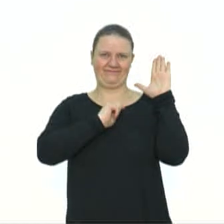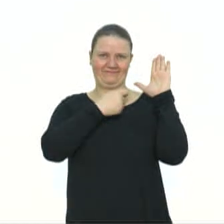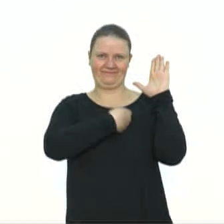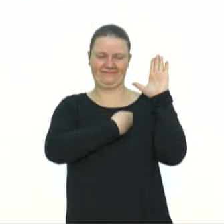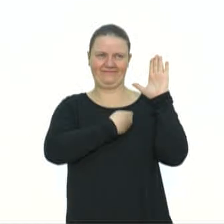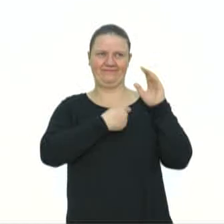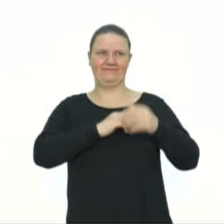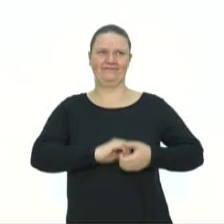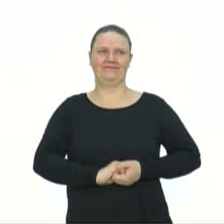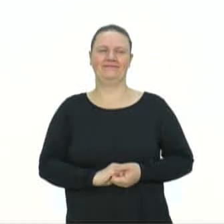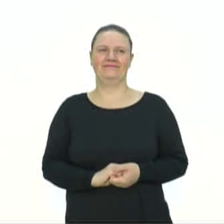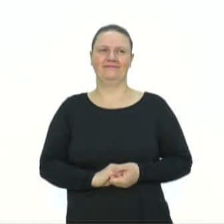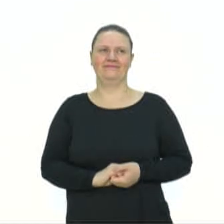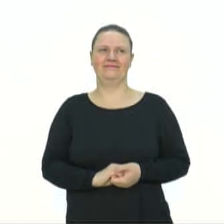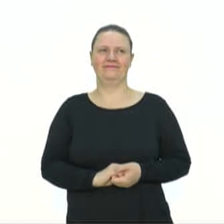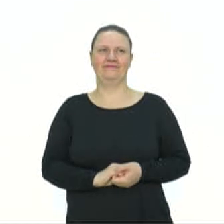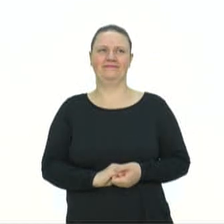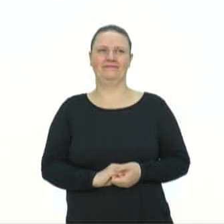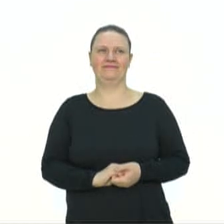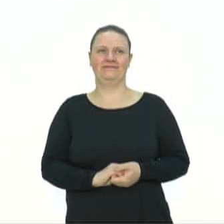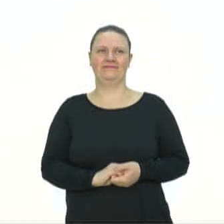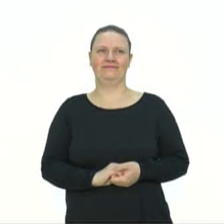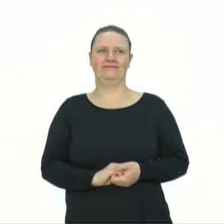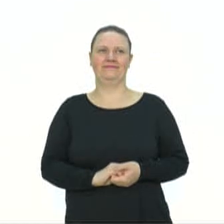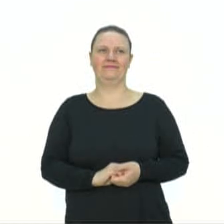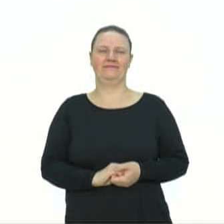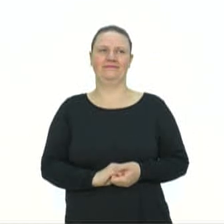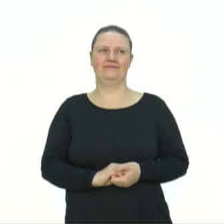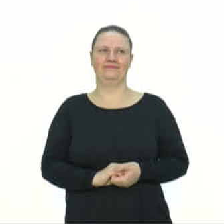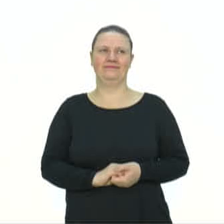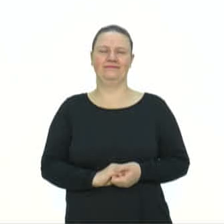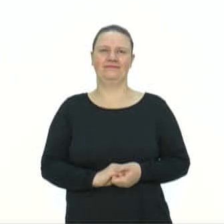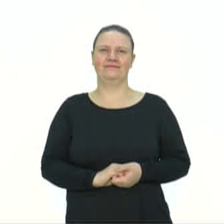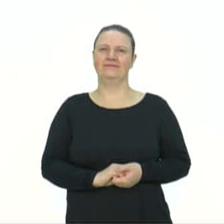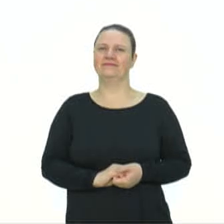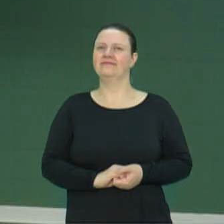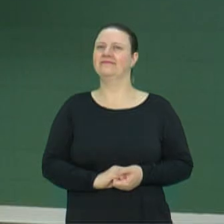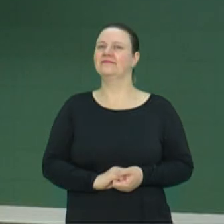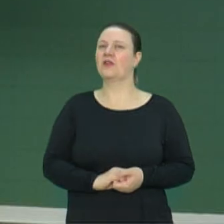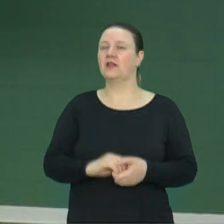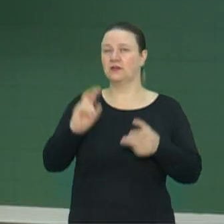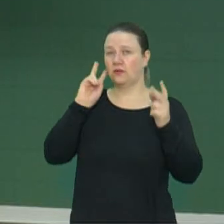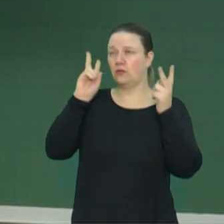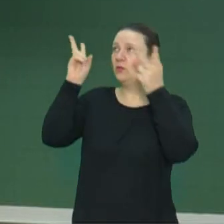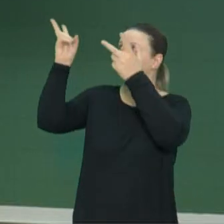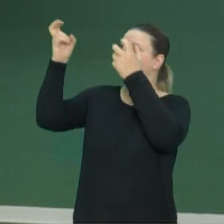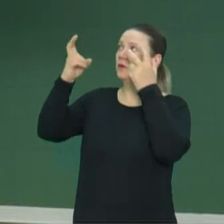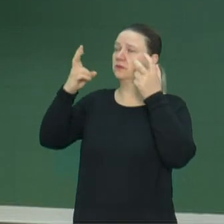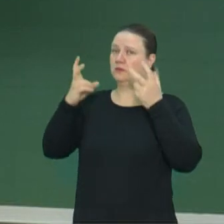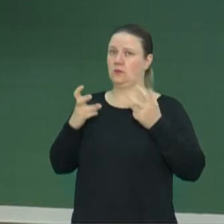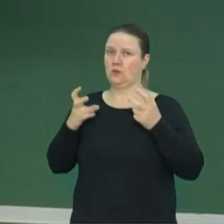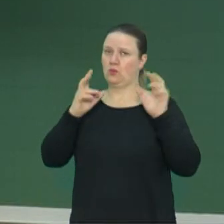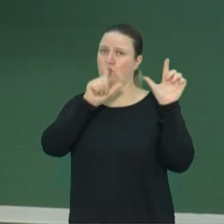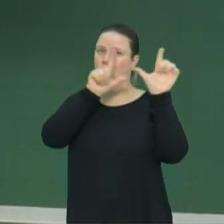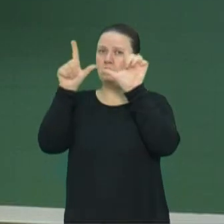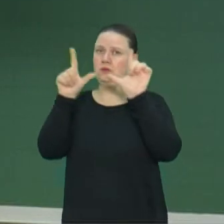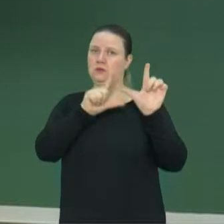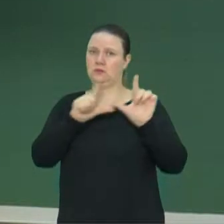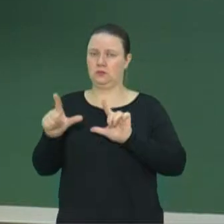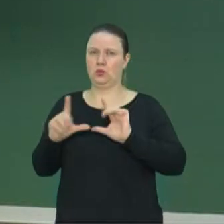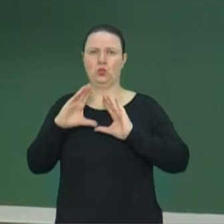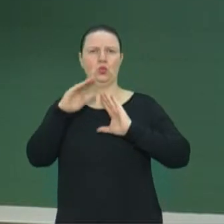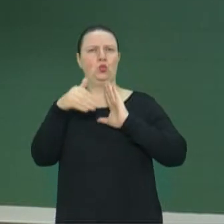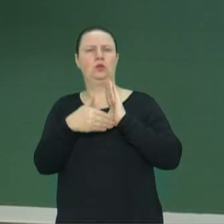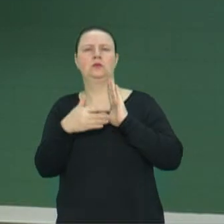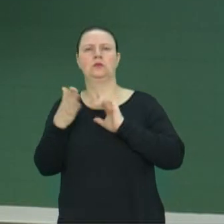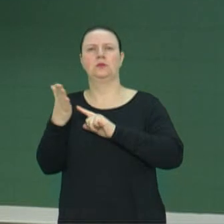era isto. Antes, subir um arquivo era isto. Então, vocês vão olhar aqui os quadrinhos que nós temos, todos eles